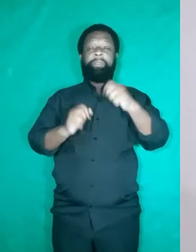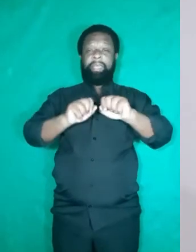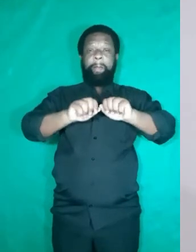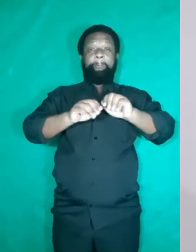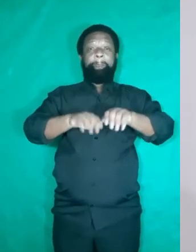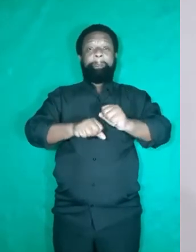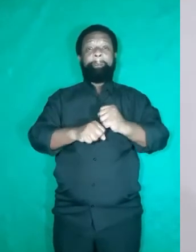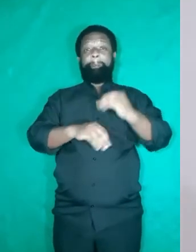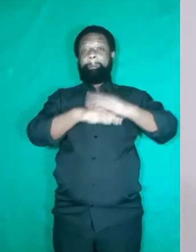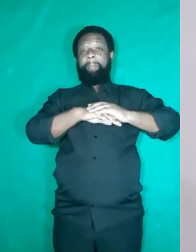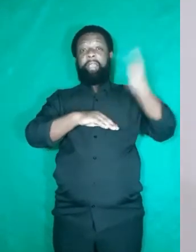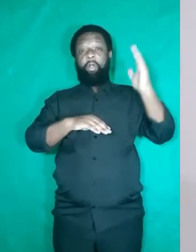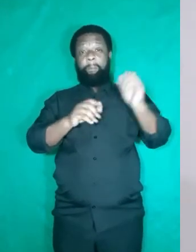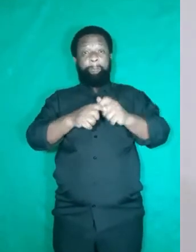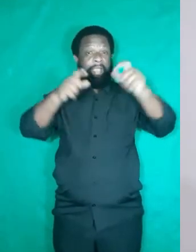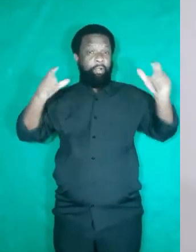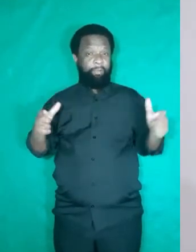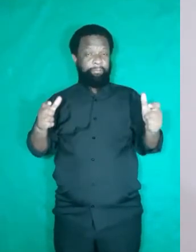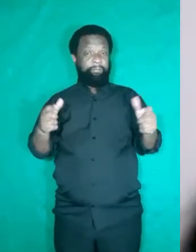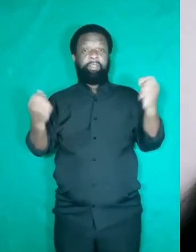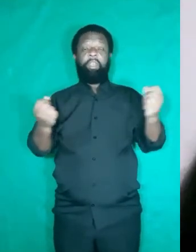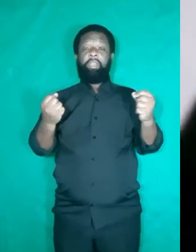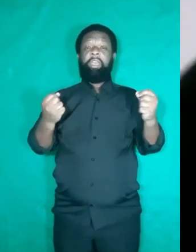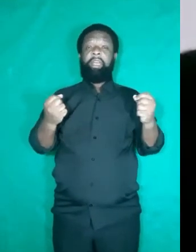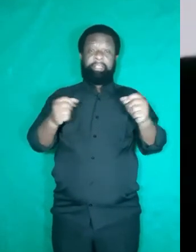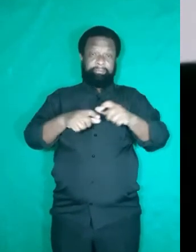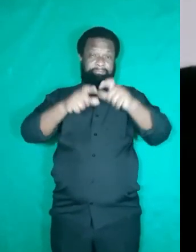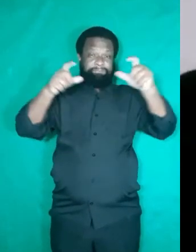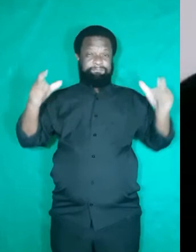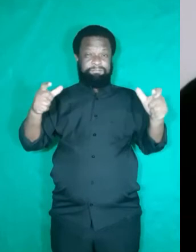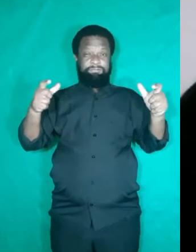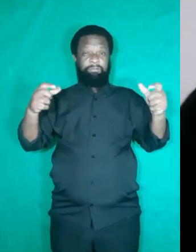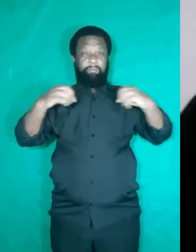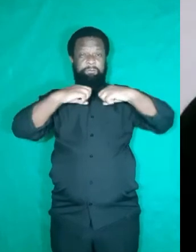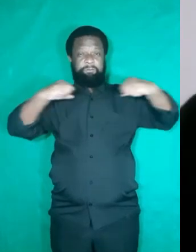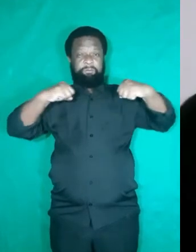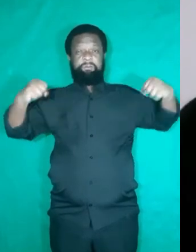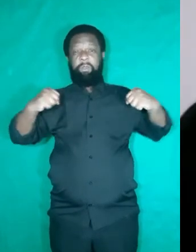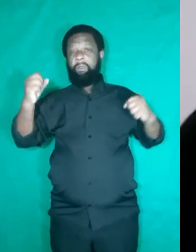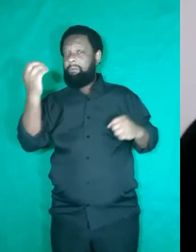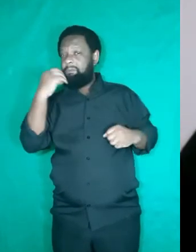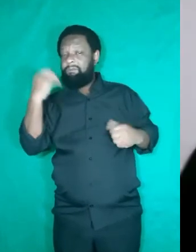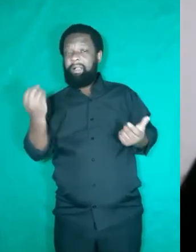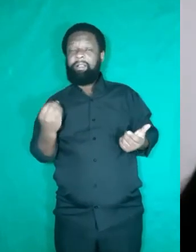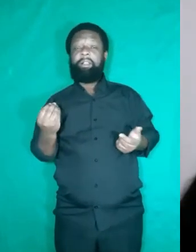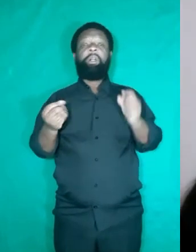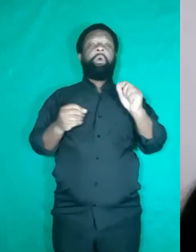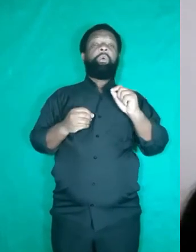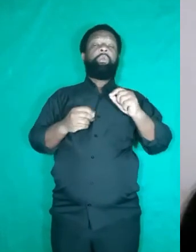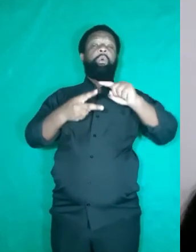a repulsão é menor. Tudo bem? Então, os ângulos aqui, nesse caso, no caso